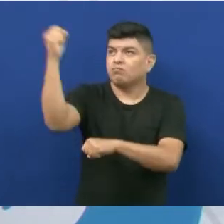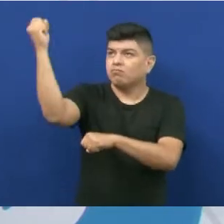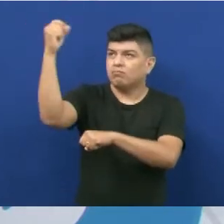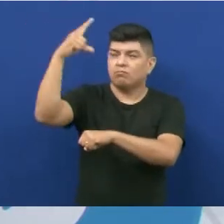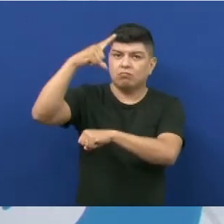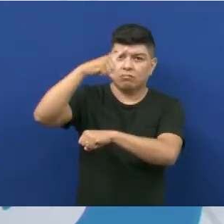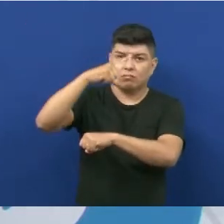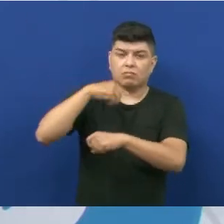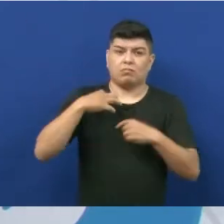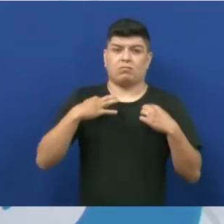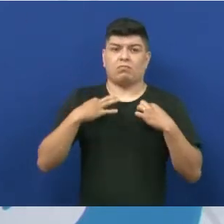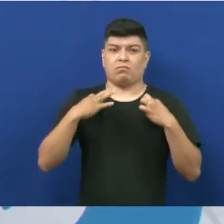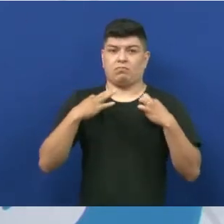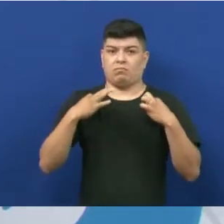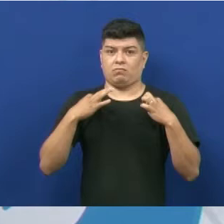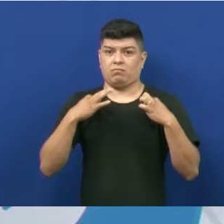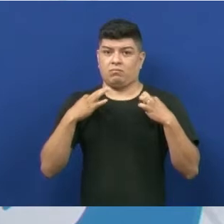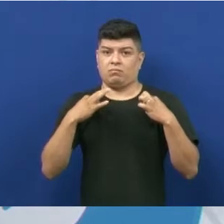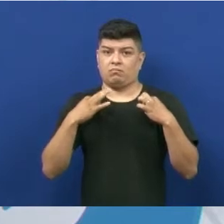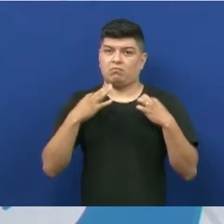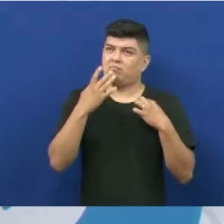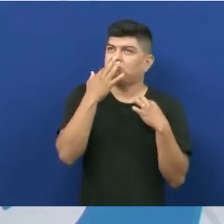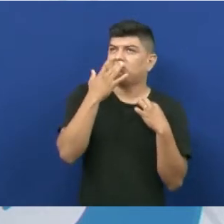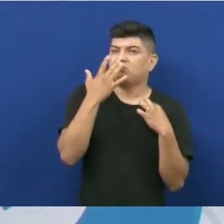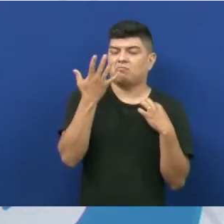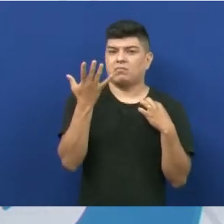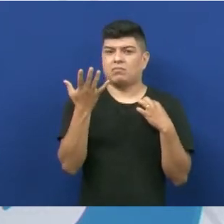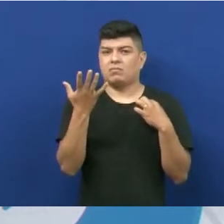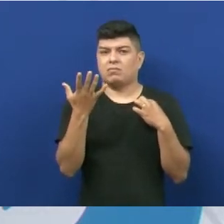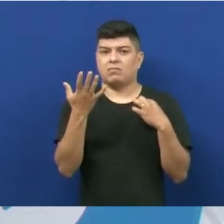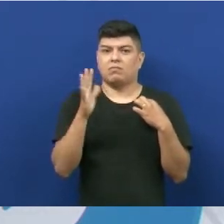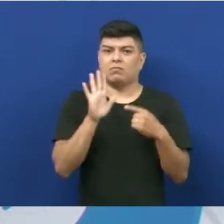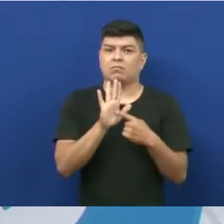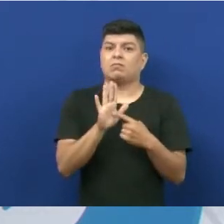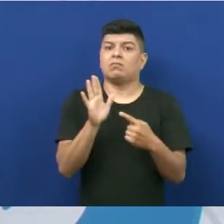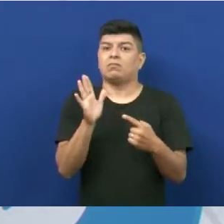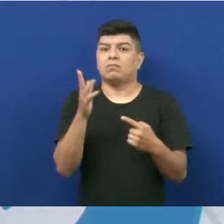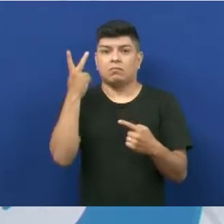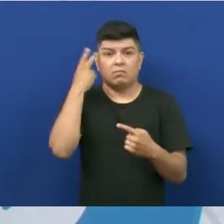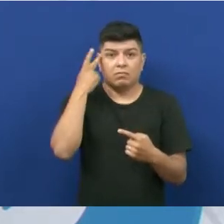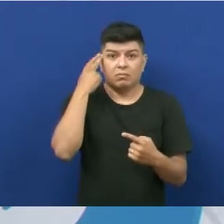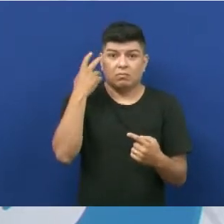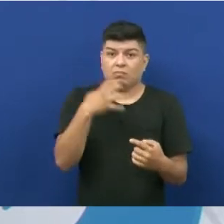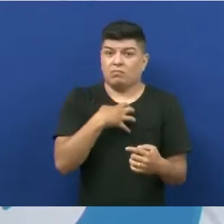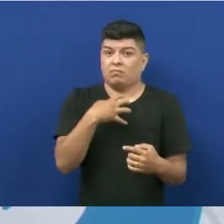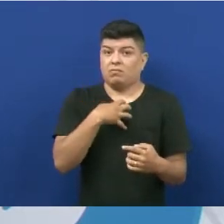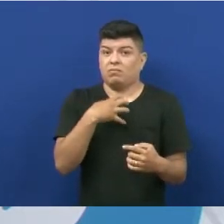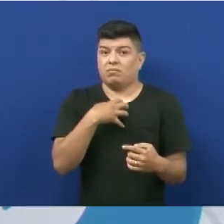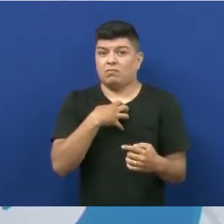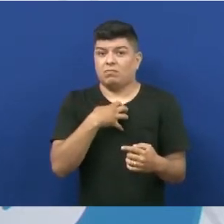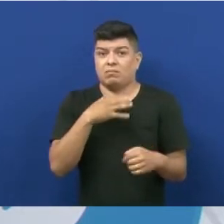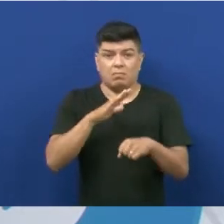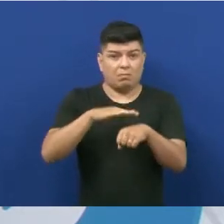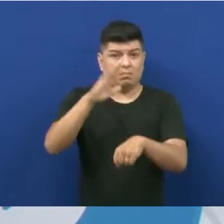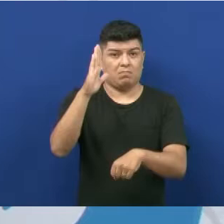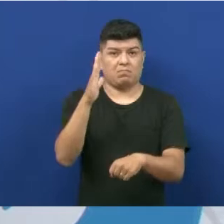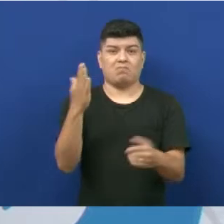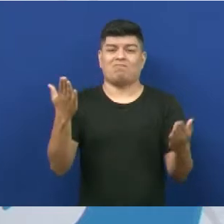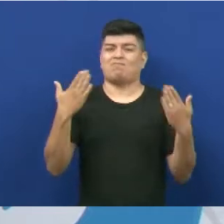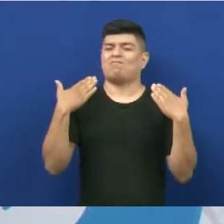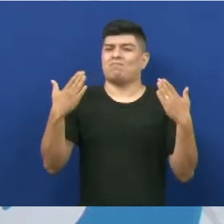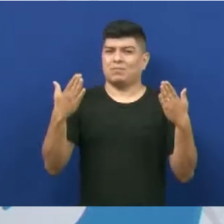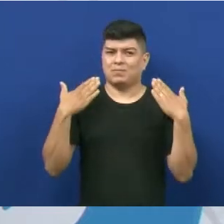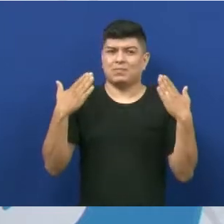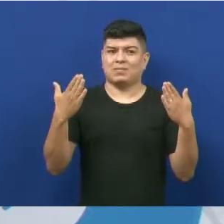ensolarado com uma roupa, com uma blusa, dependendo da cor que essa blusa apresentar, naturalmente você vai sentir mais calor,